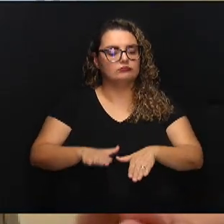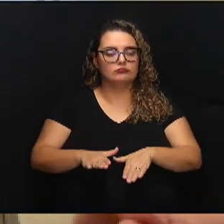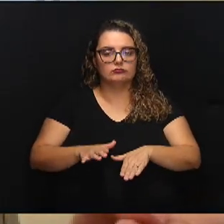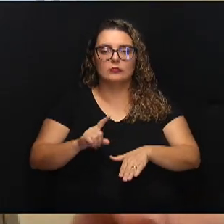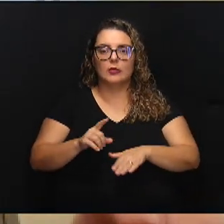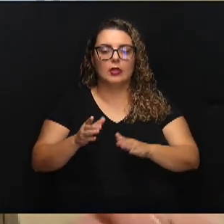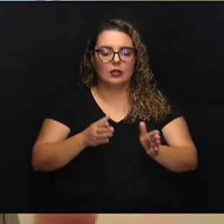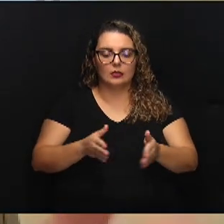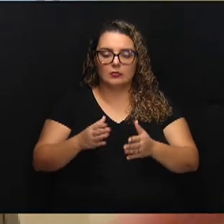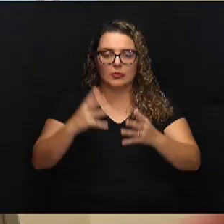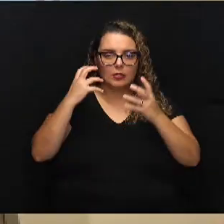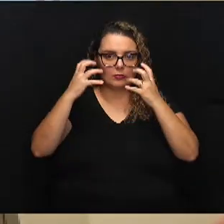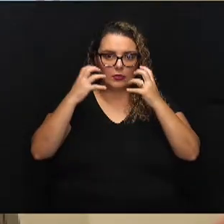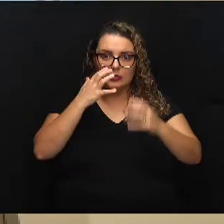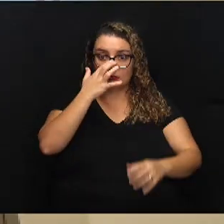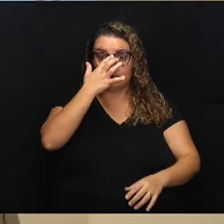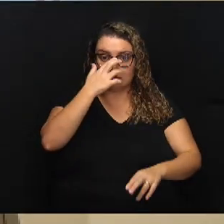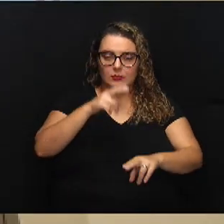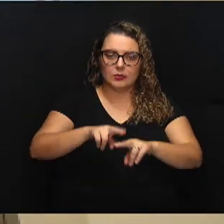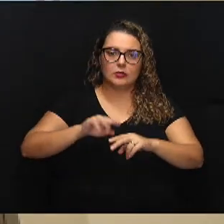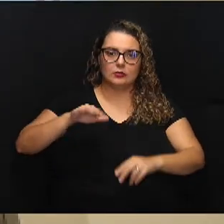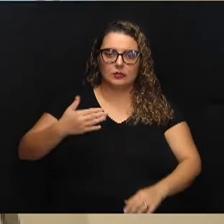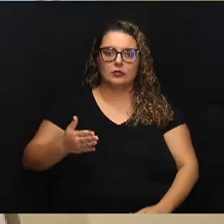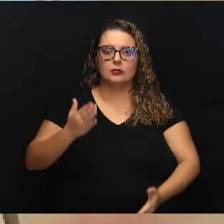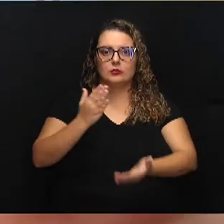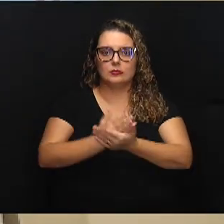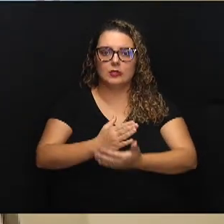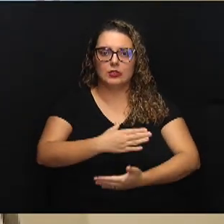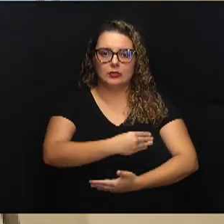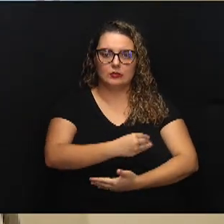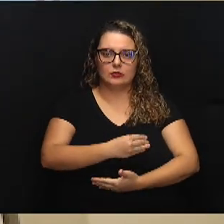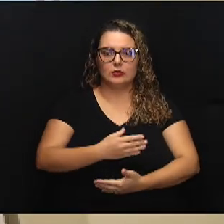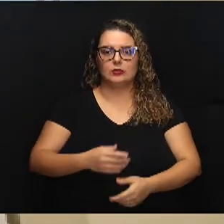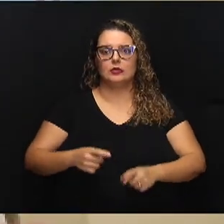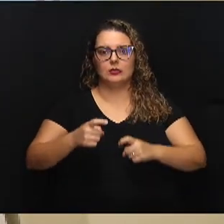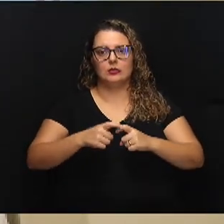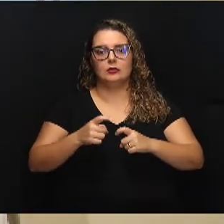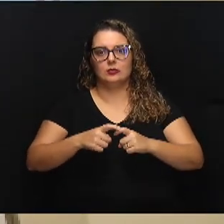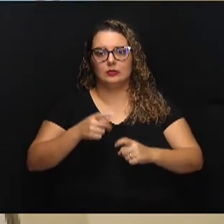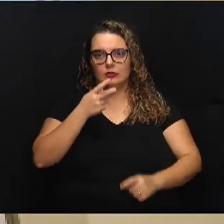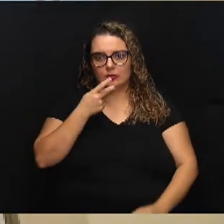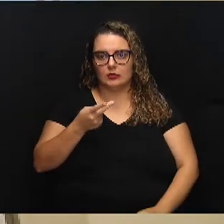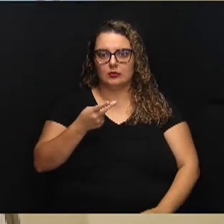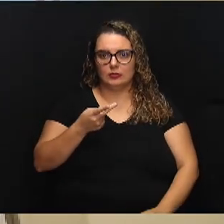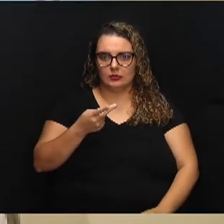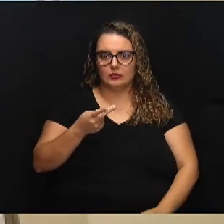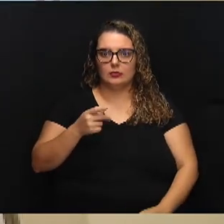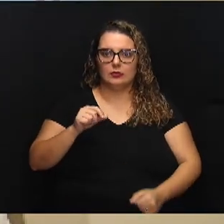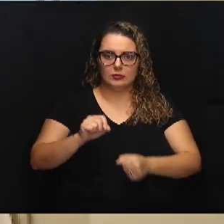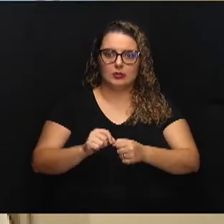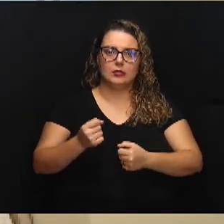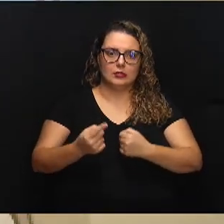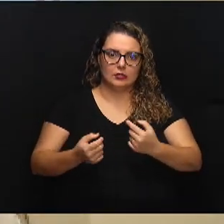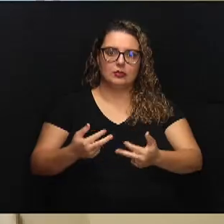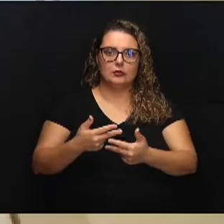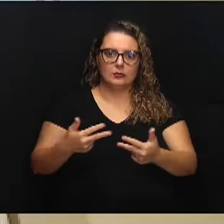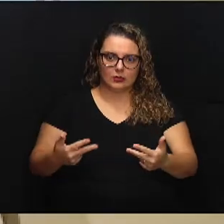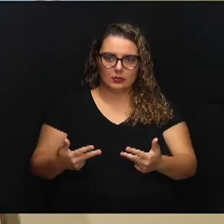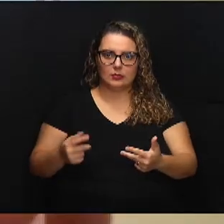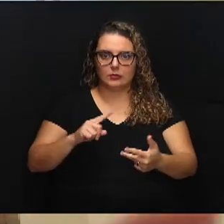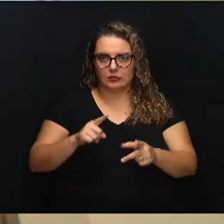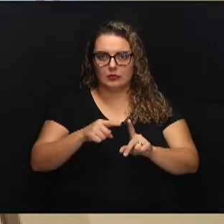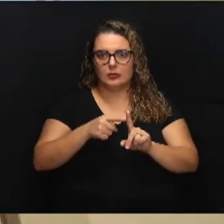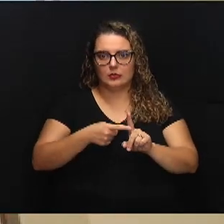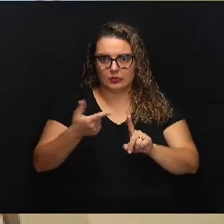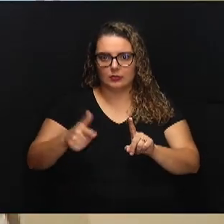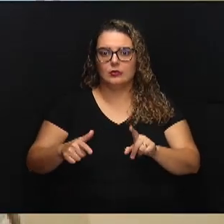passa por esse estresse. Por isso que quando a mulher para de amamentar, o ginecologista já fala, então nós vamos fazer alguma coisa para você não engravidar de